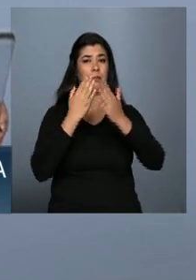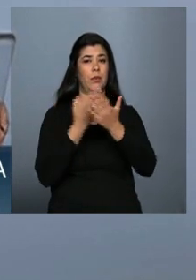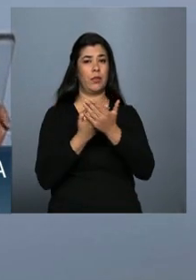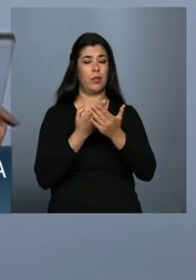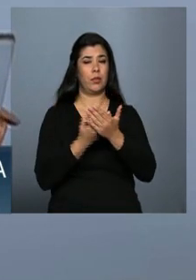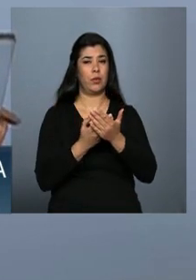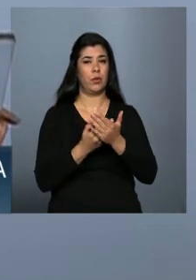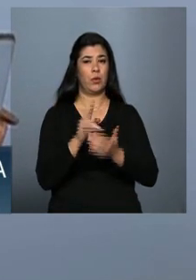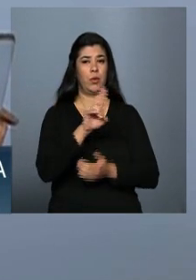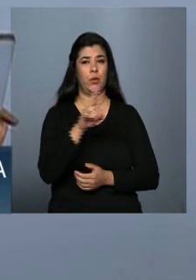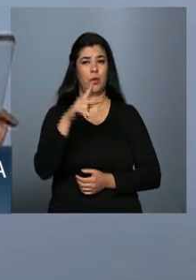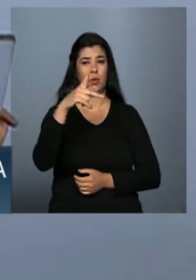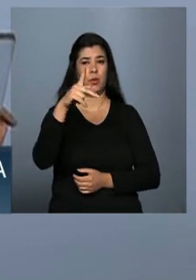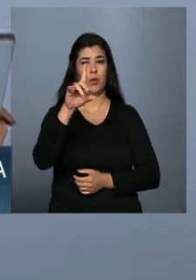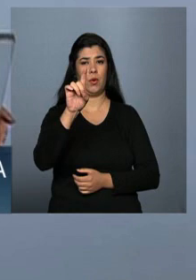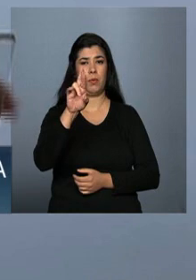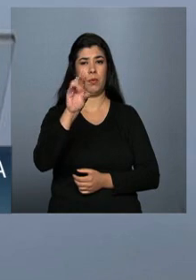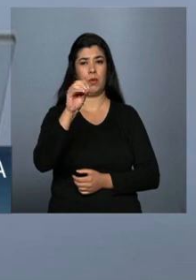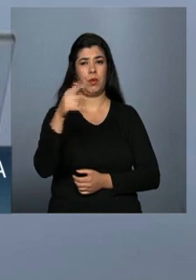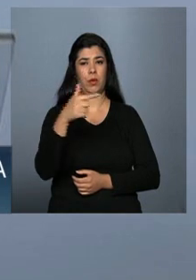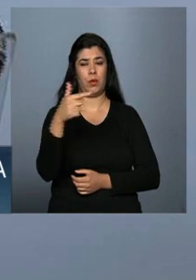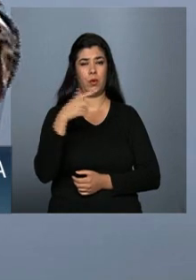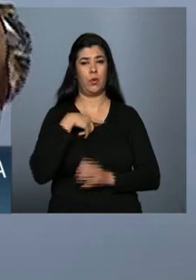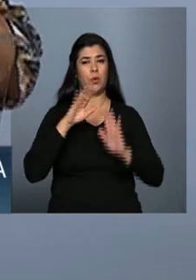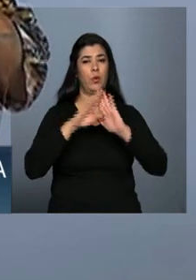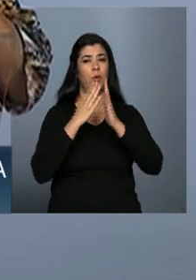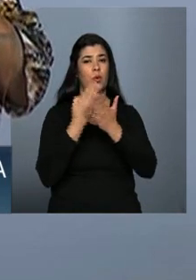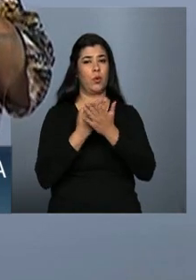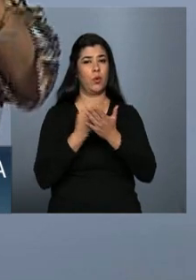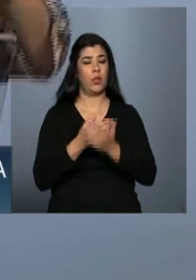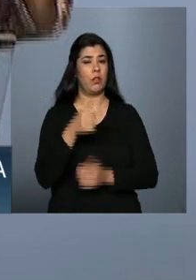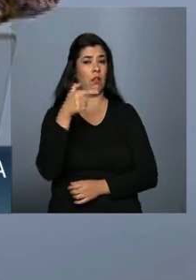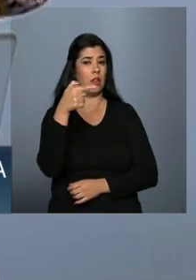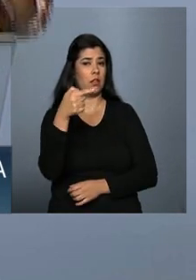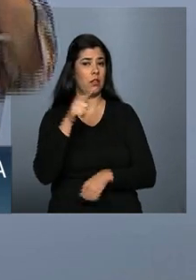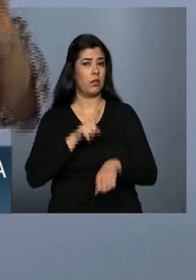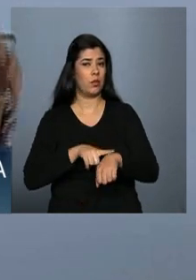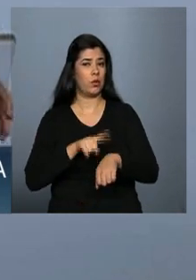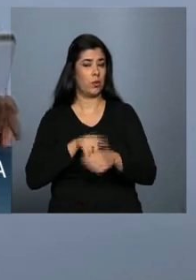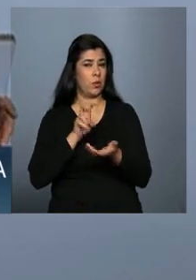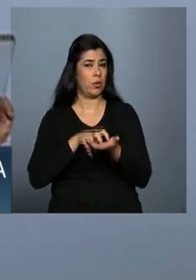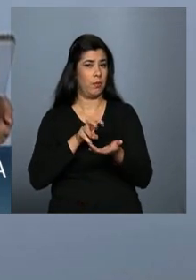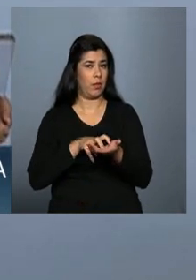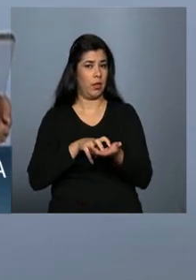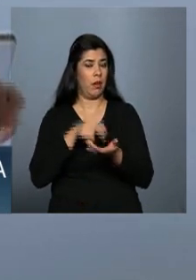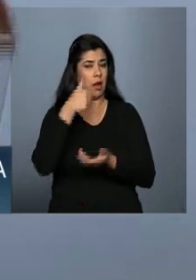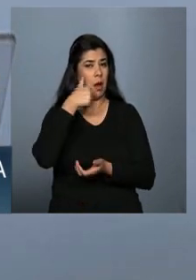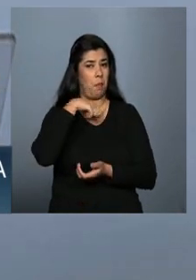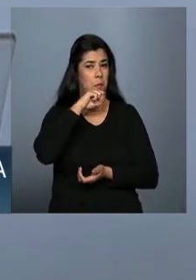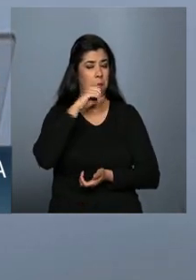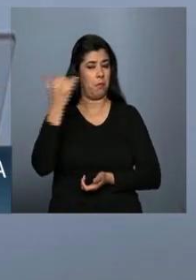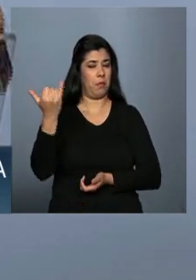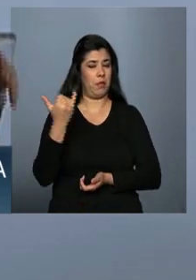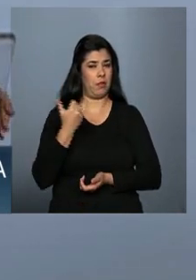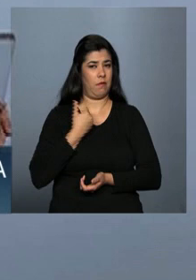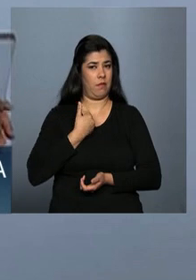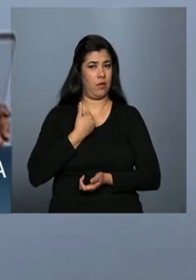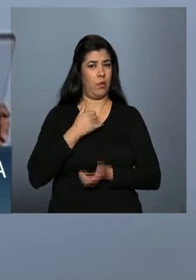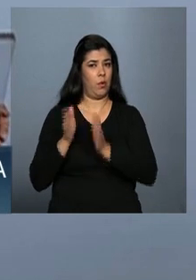II, estudando desde as 7 horas da manhã e, segundo a mãe dele me informou, iria